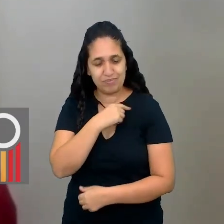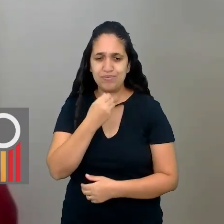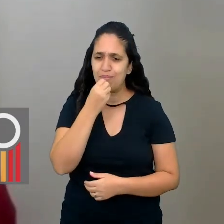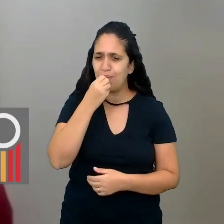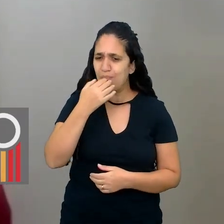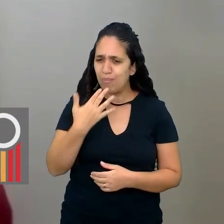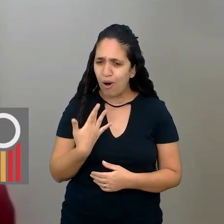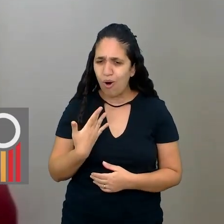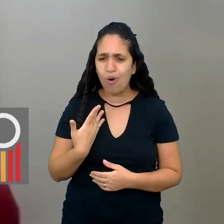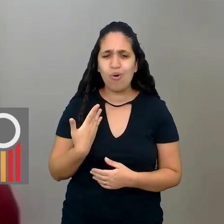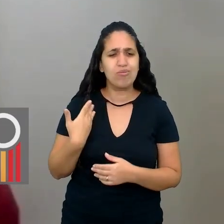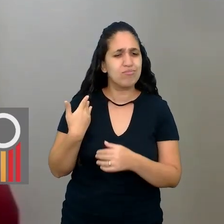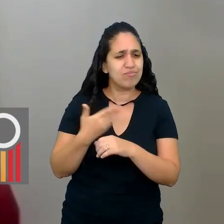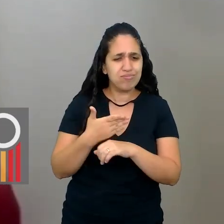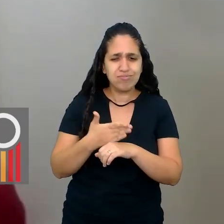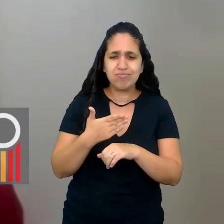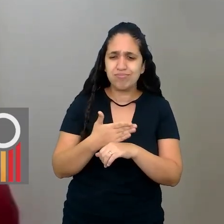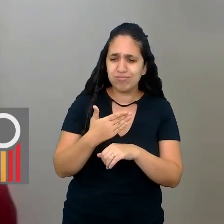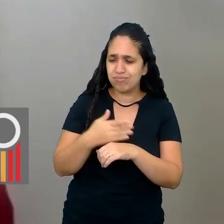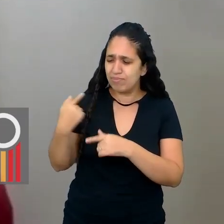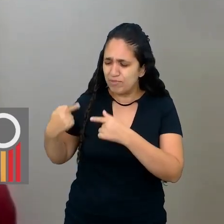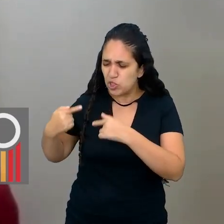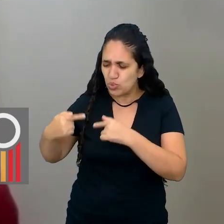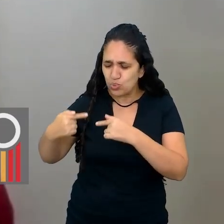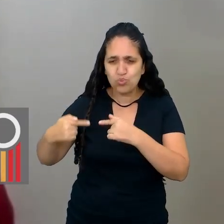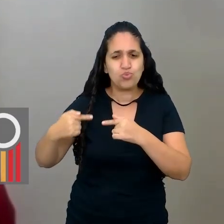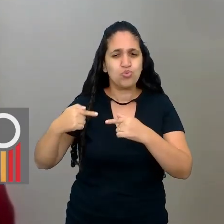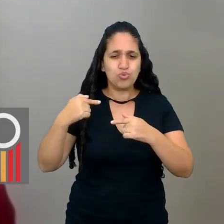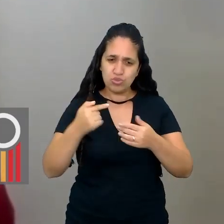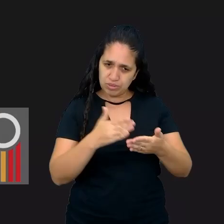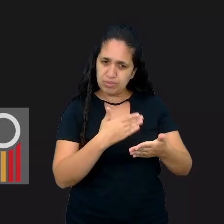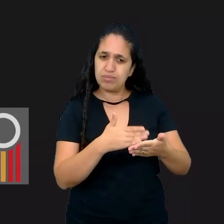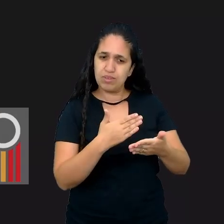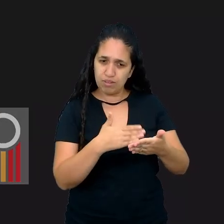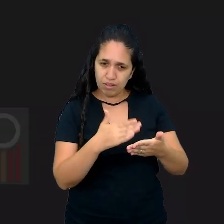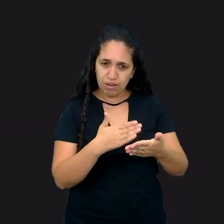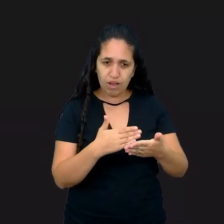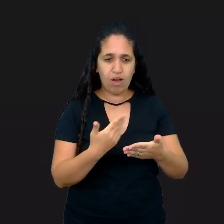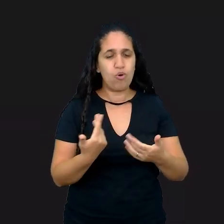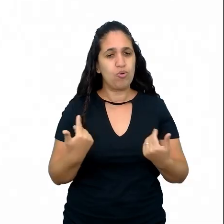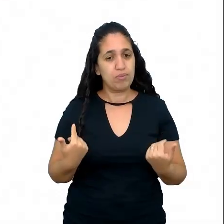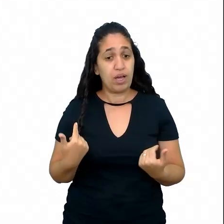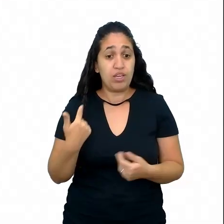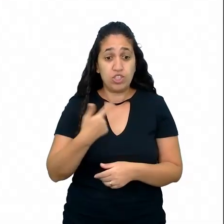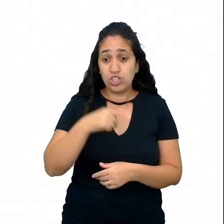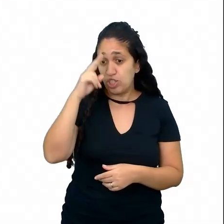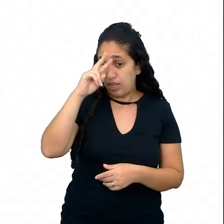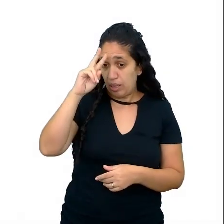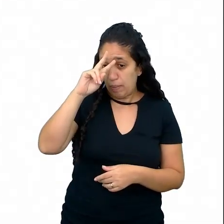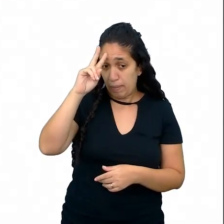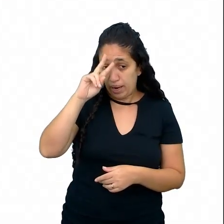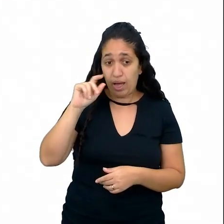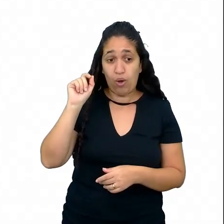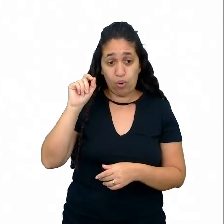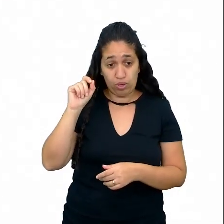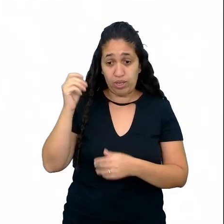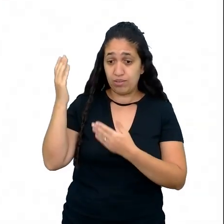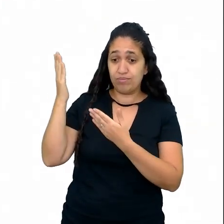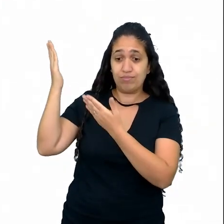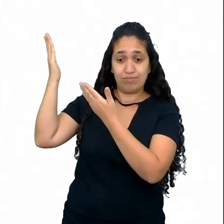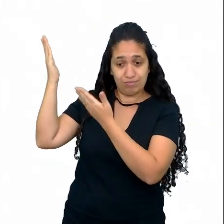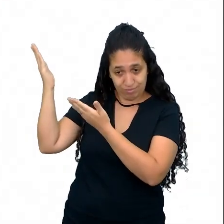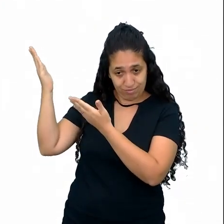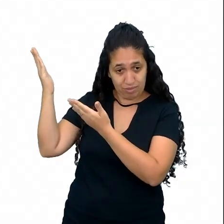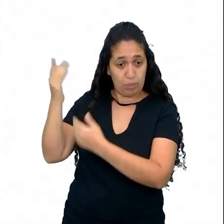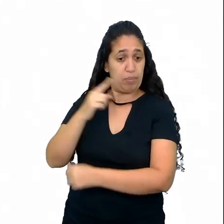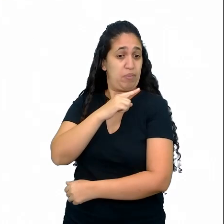sempre presente e ver como vocês estão discutindo esse material. Então, para a gente poder fazer parte disso, só para a gente lembrar um pouquinho mais, então nós estamos trabalhando com a